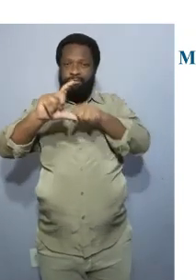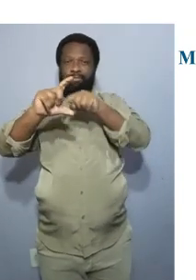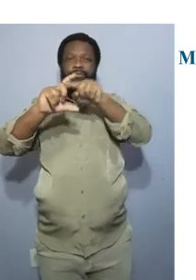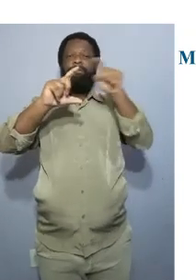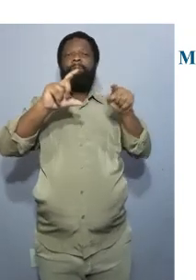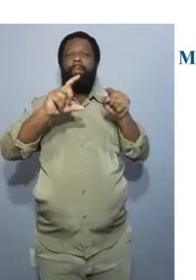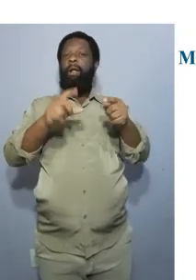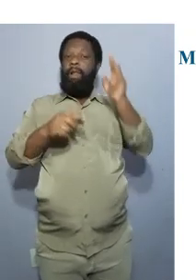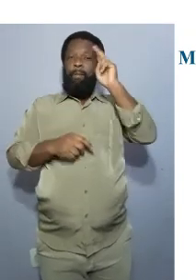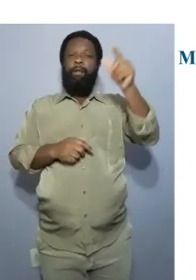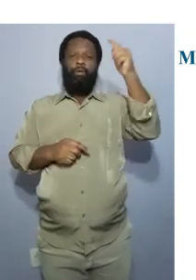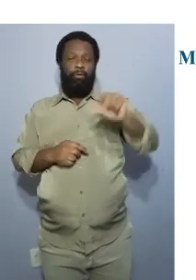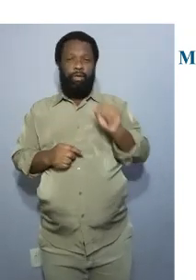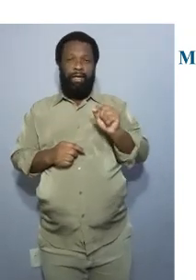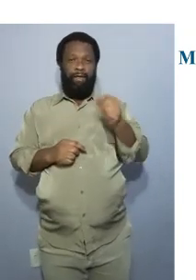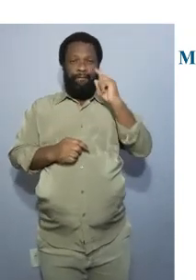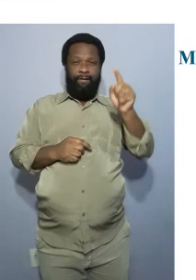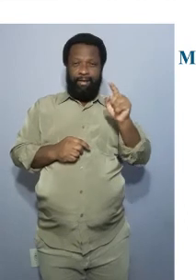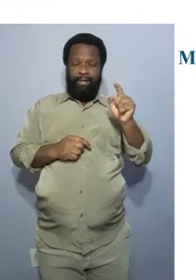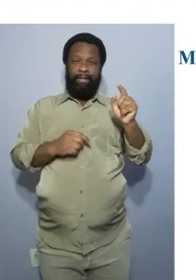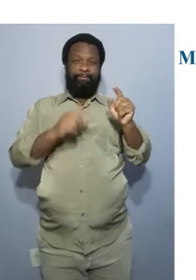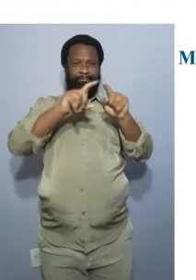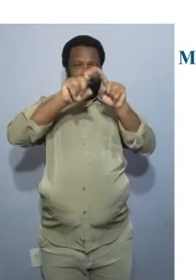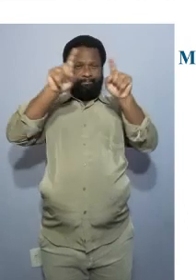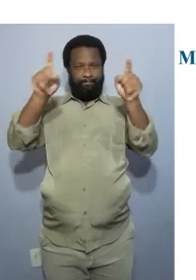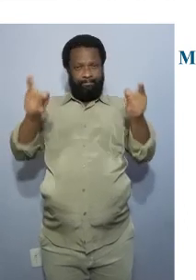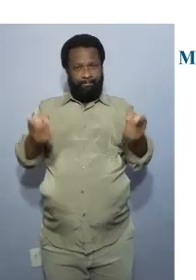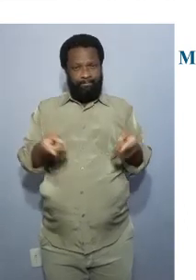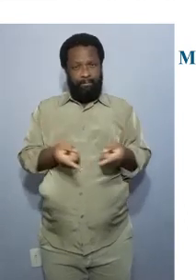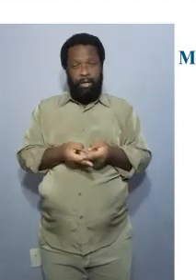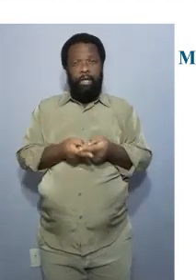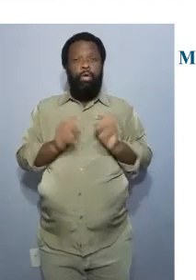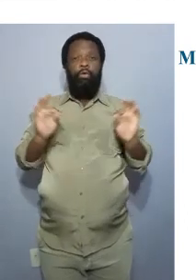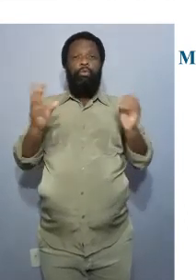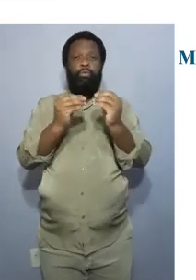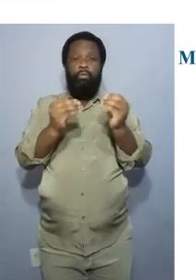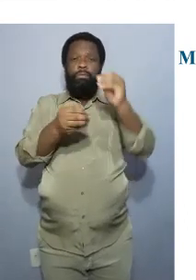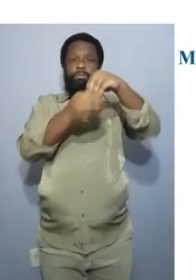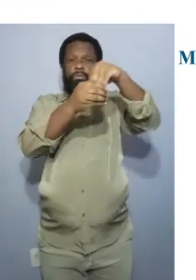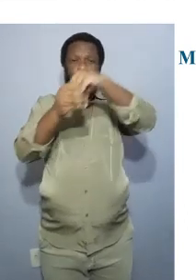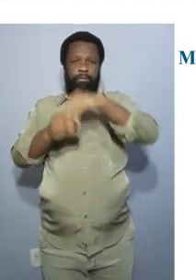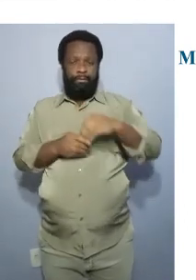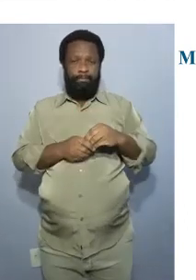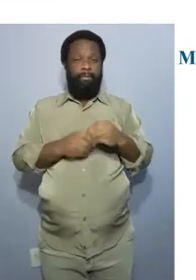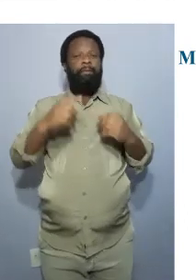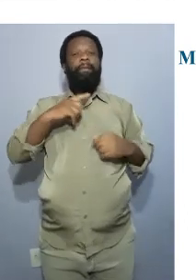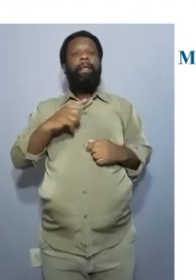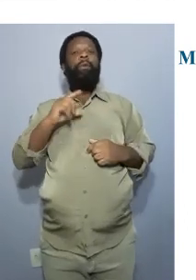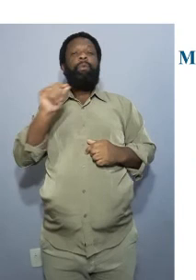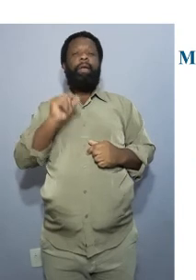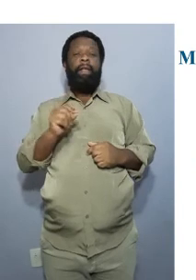lembrando, a circunferência é essa bordinha, entre aspas, e o círculo é todo preenchimento. E aí, o